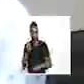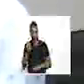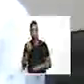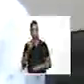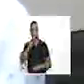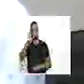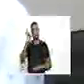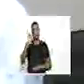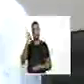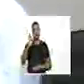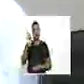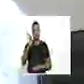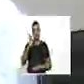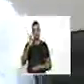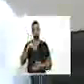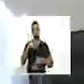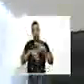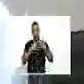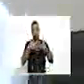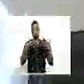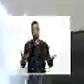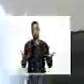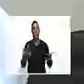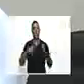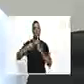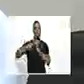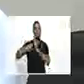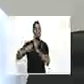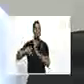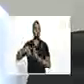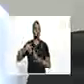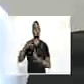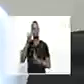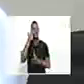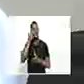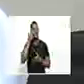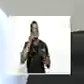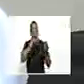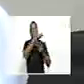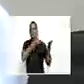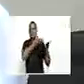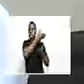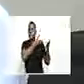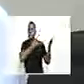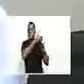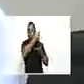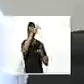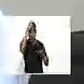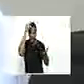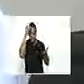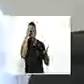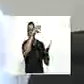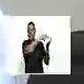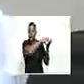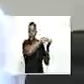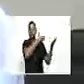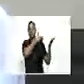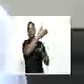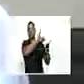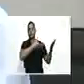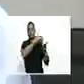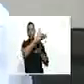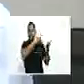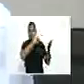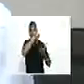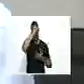fevereiro então quando eu digo aqui que o sindicato tentou negociar quando o Executivo Municipal